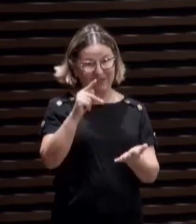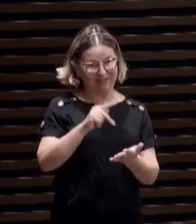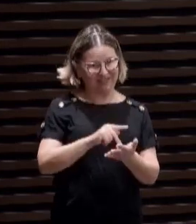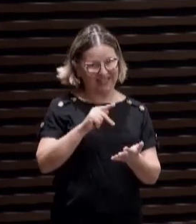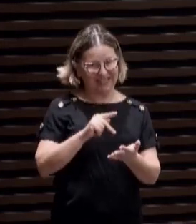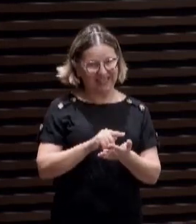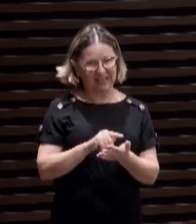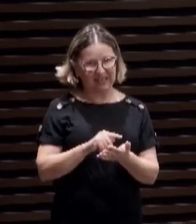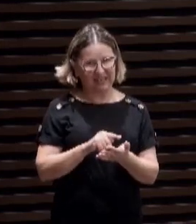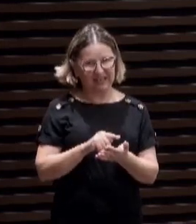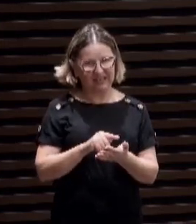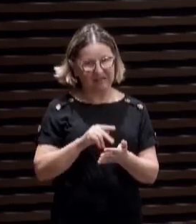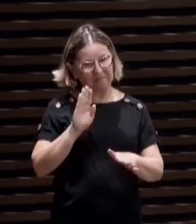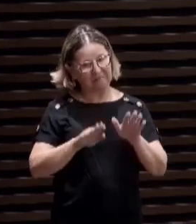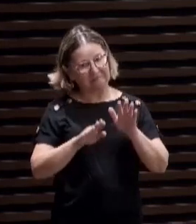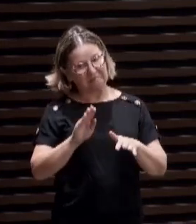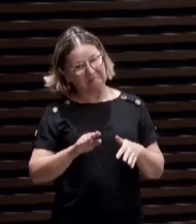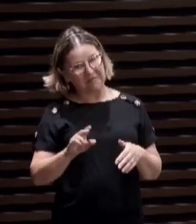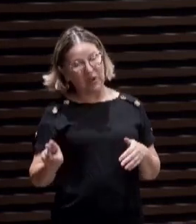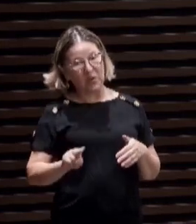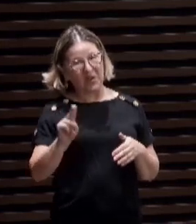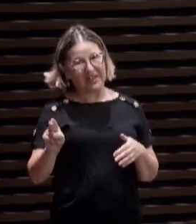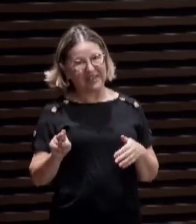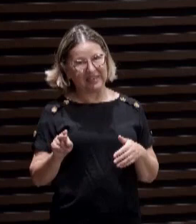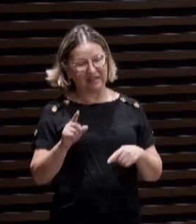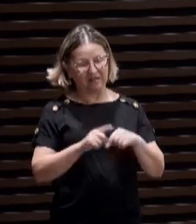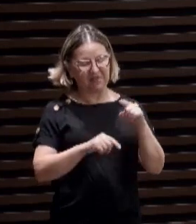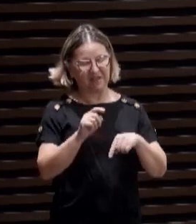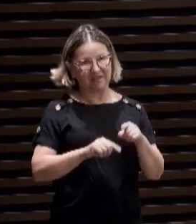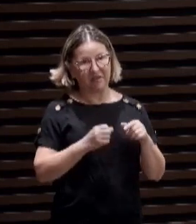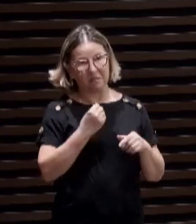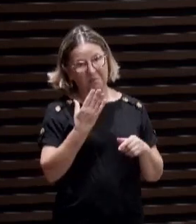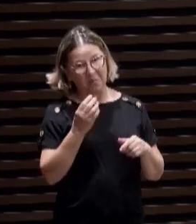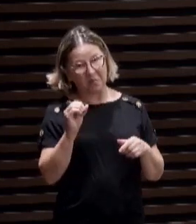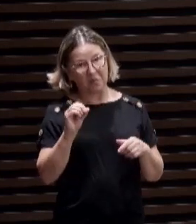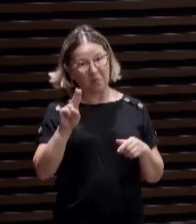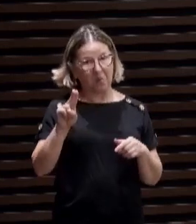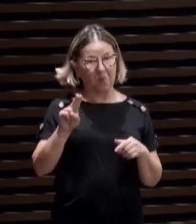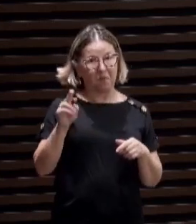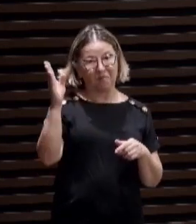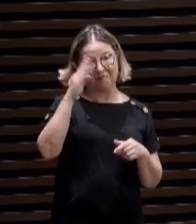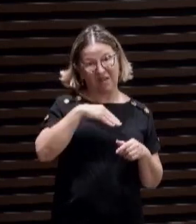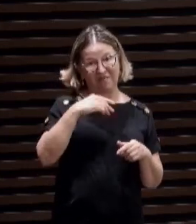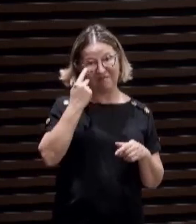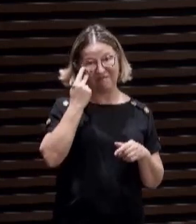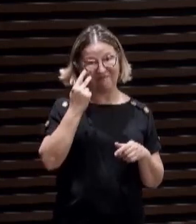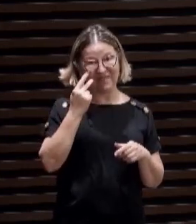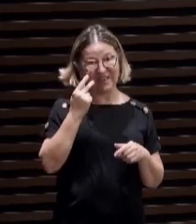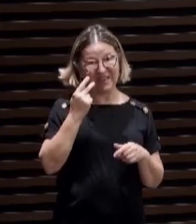assim, usar materiais bons ou ruins para edificar sobre o